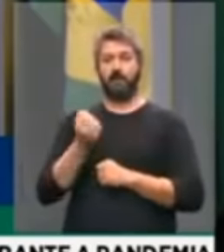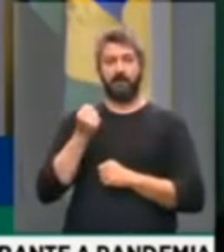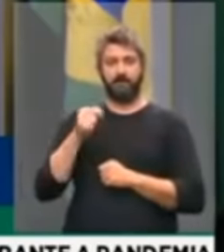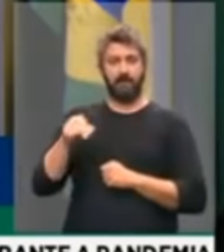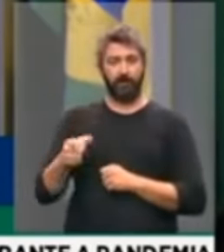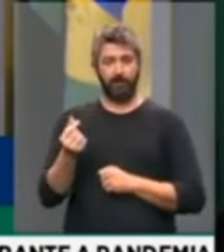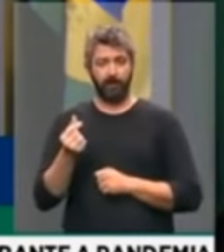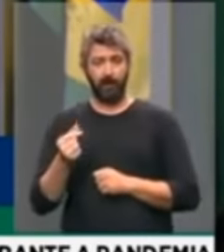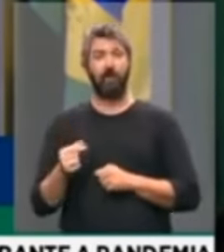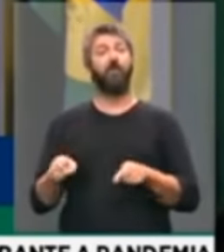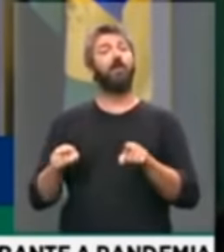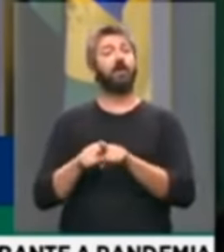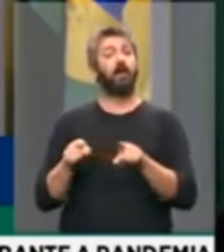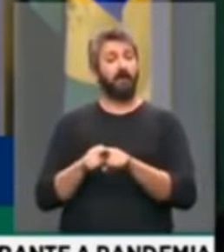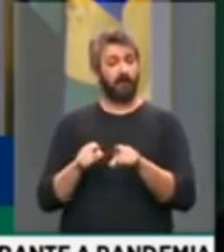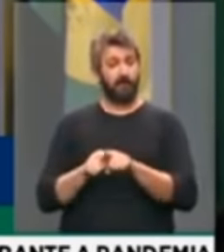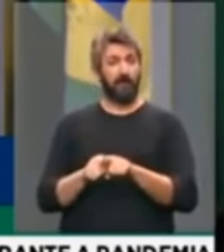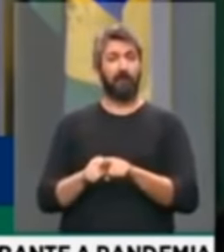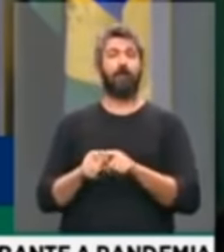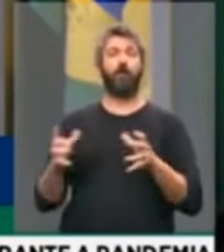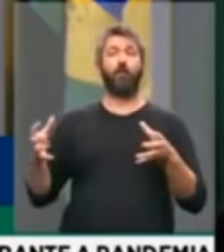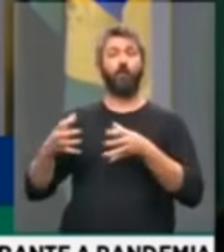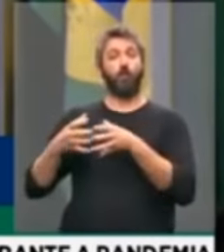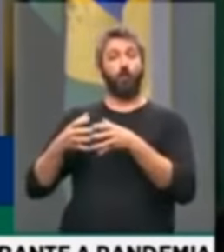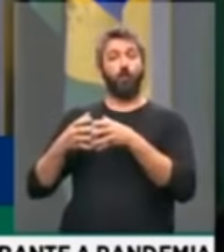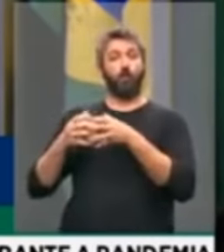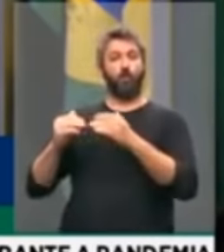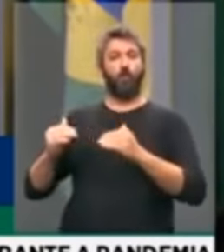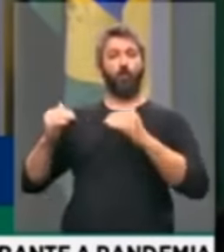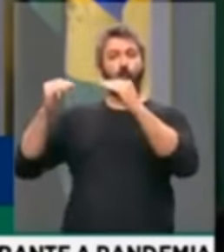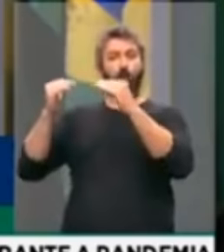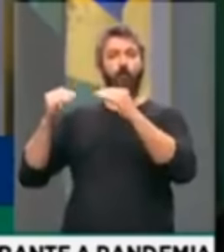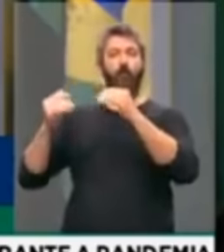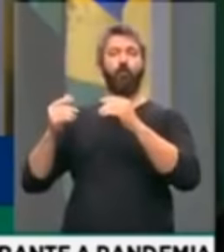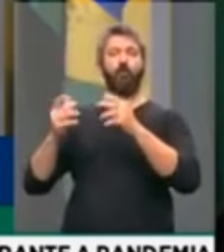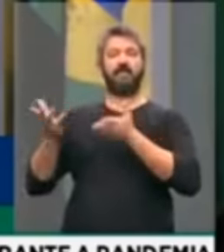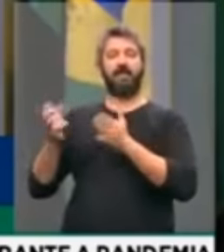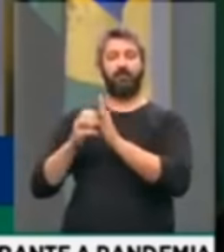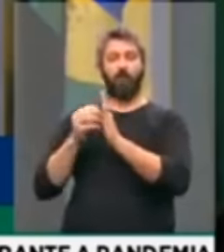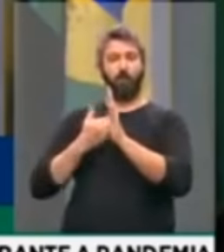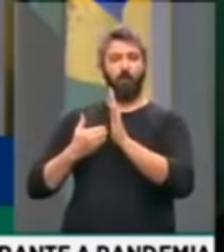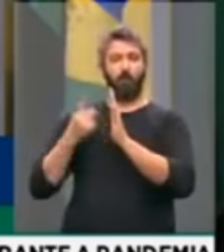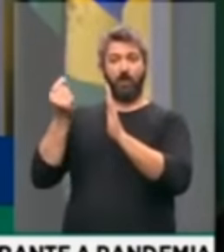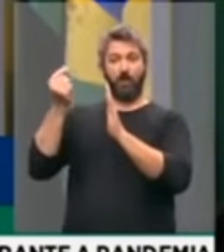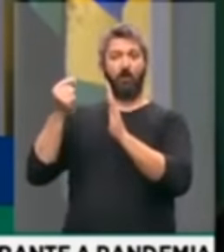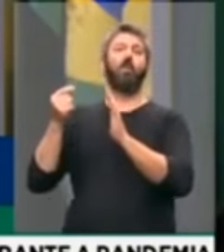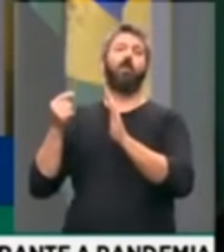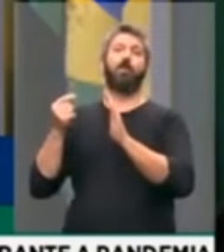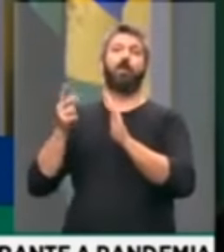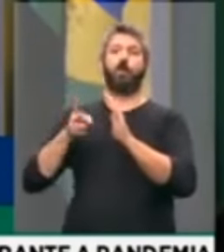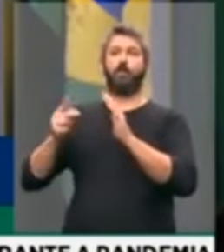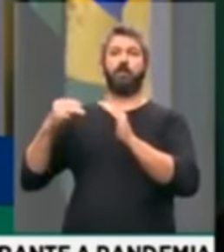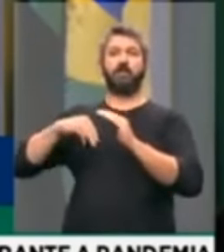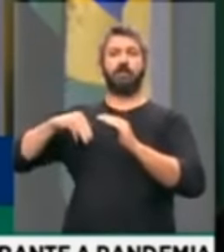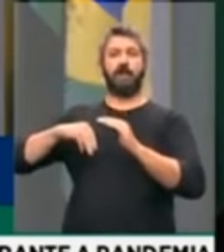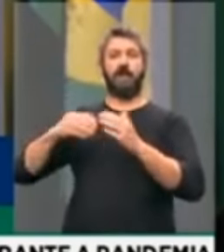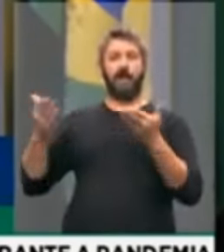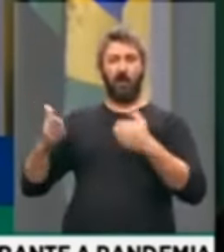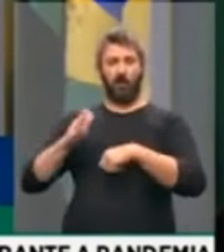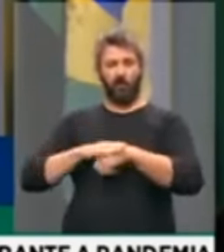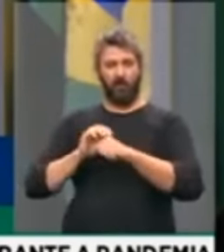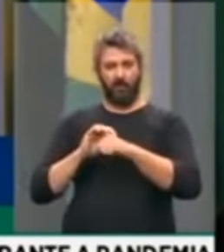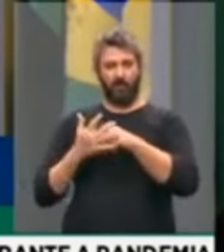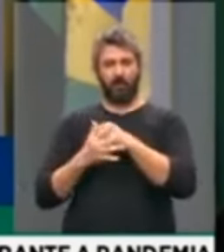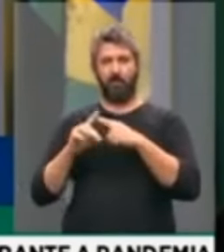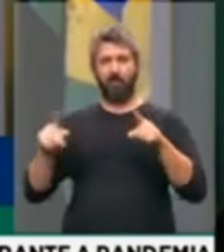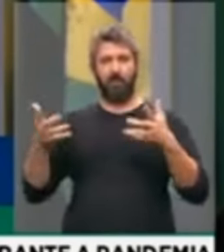renúncias e a elite do funcionalismo público na qual todos nós estamos incluídos que mantém os seus salários no momento de pandemia